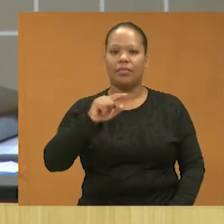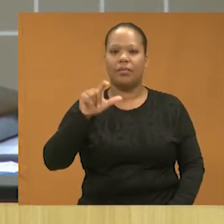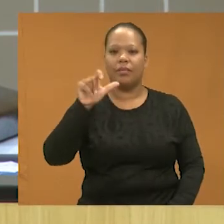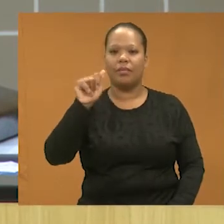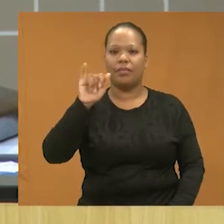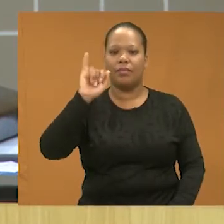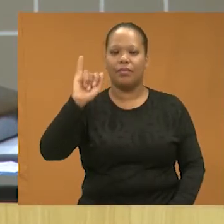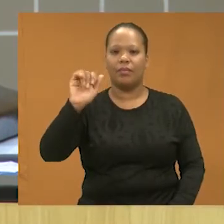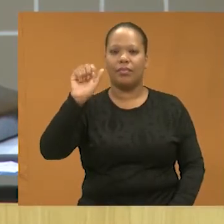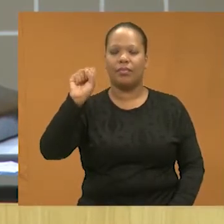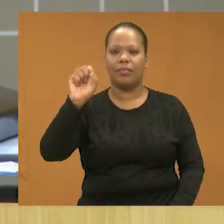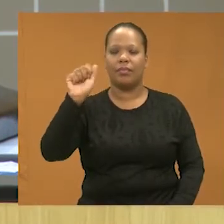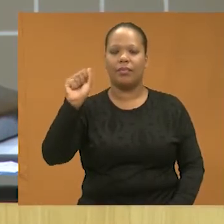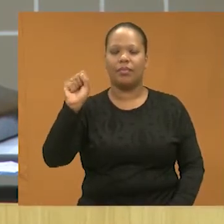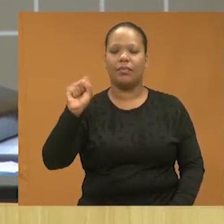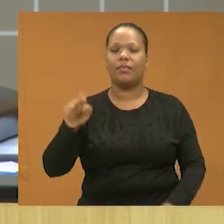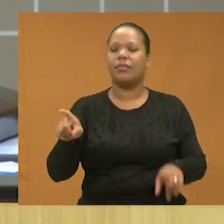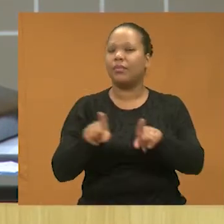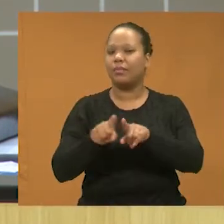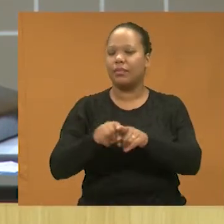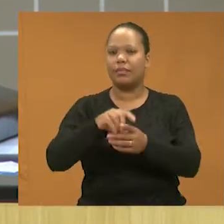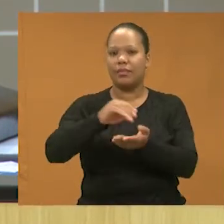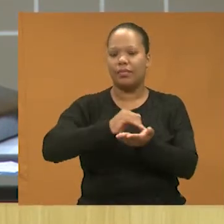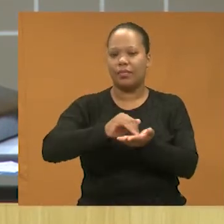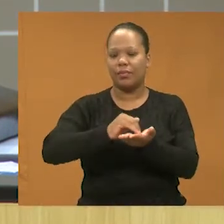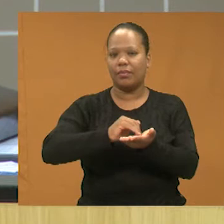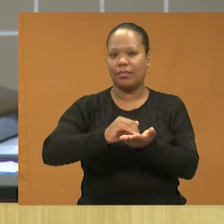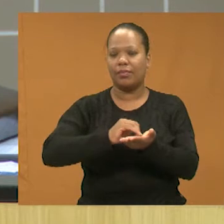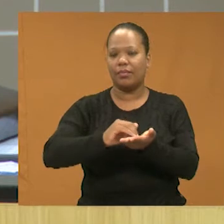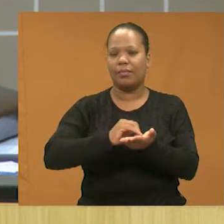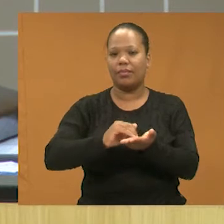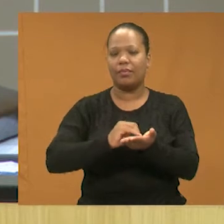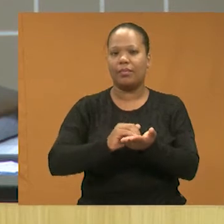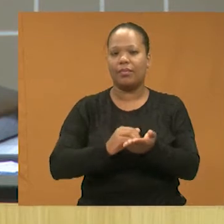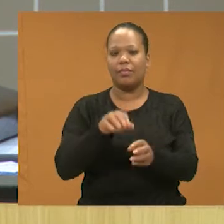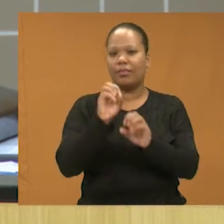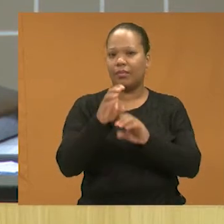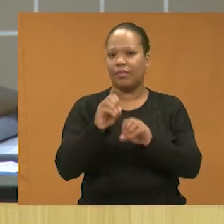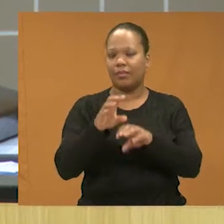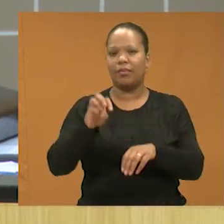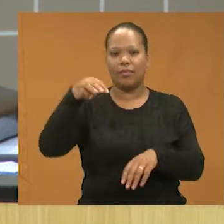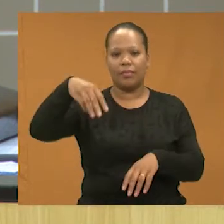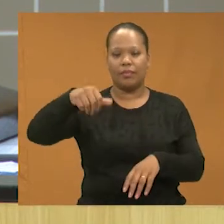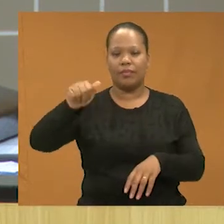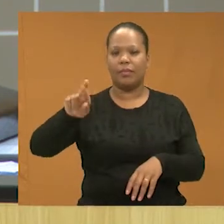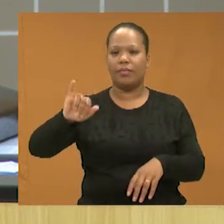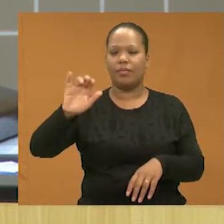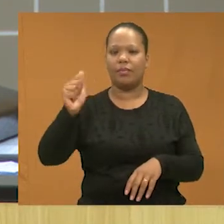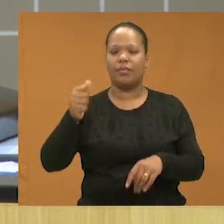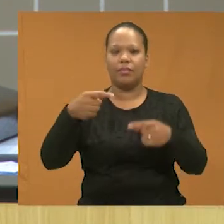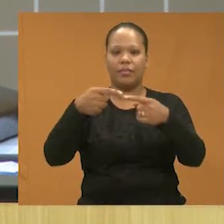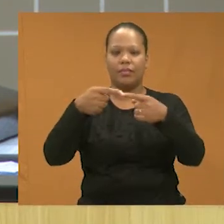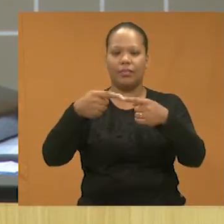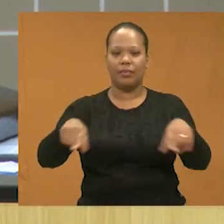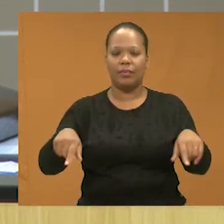e à secretária de Educação, Maria Tereza Cirilo, pelas